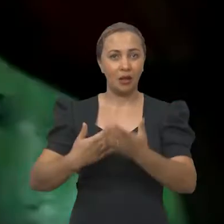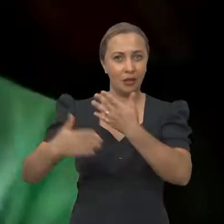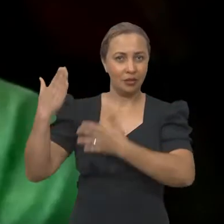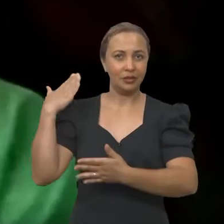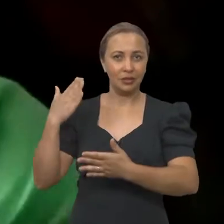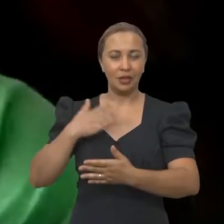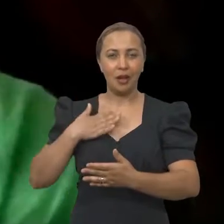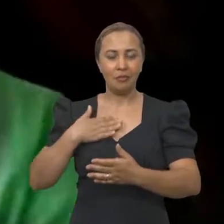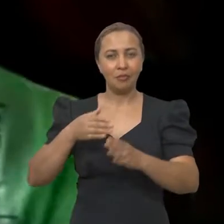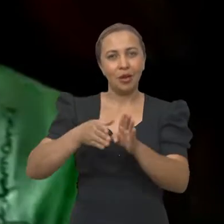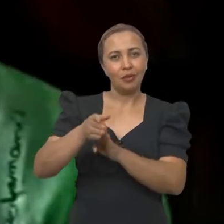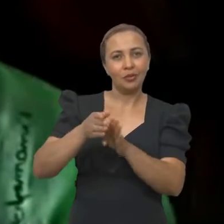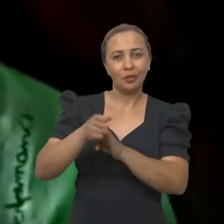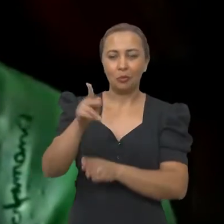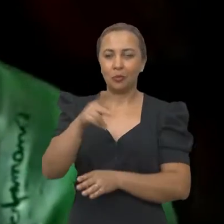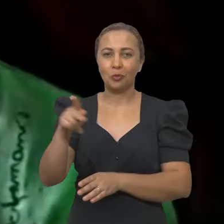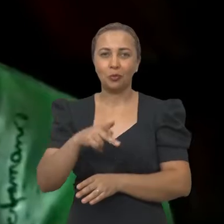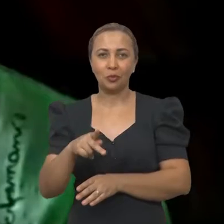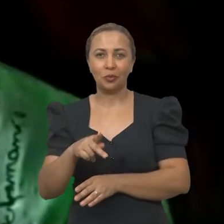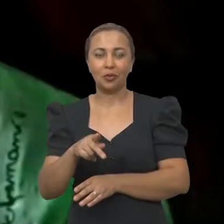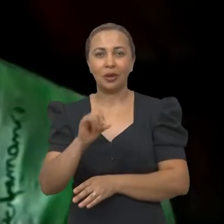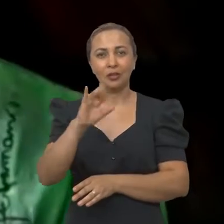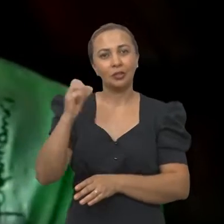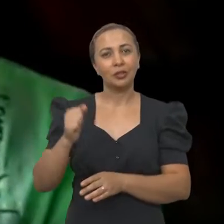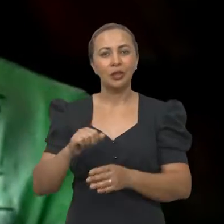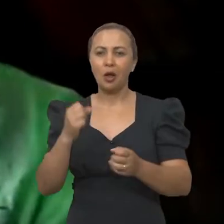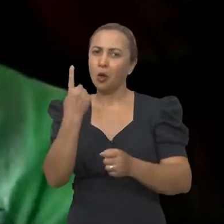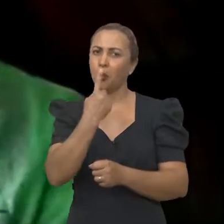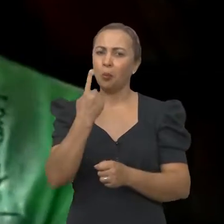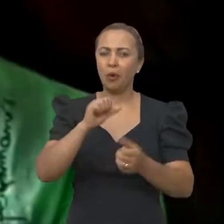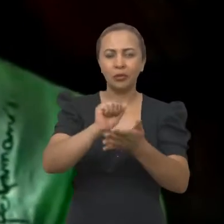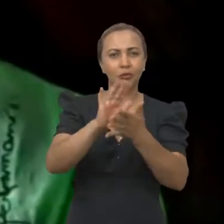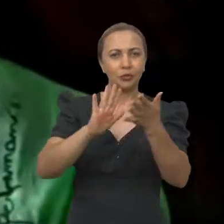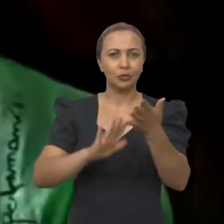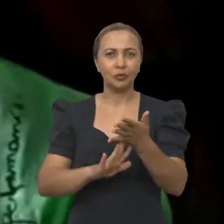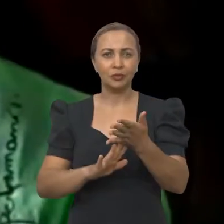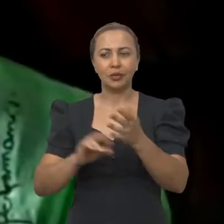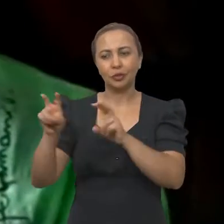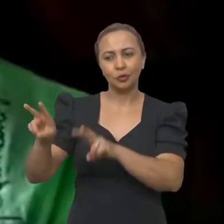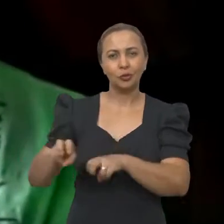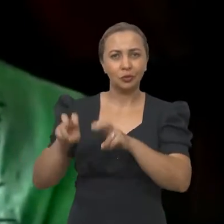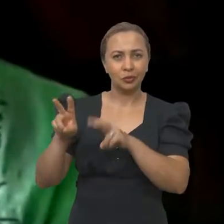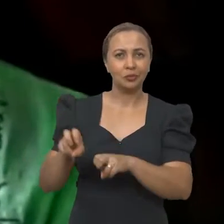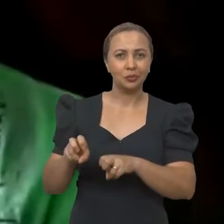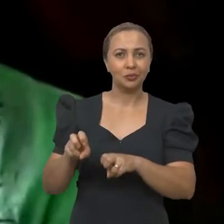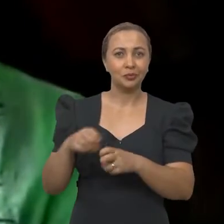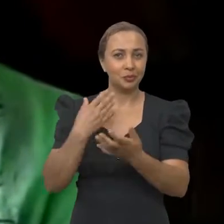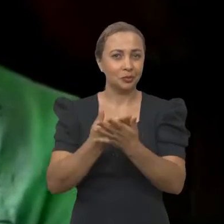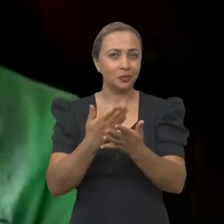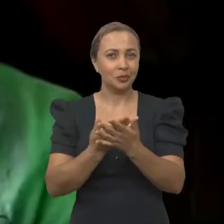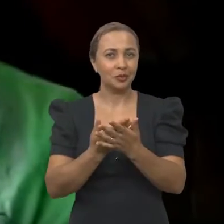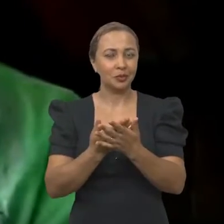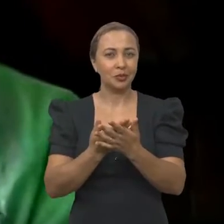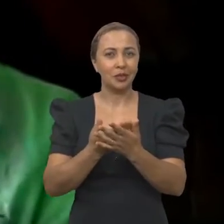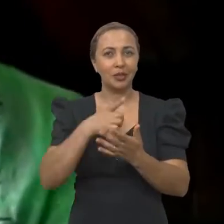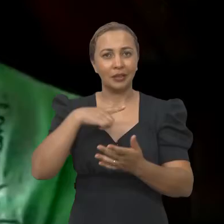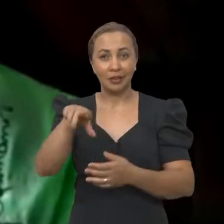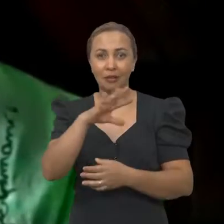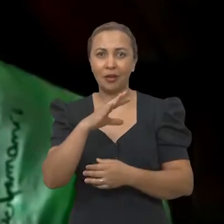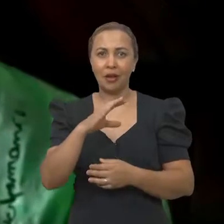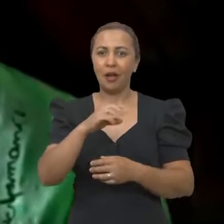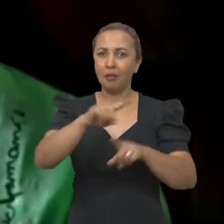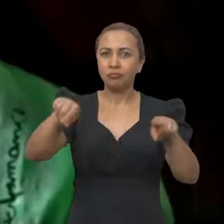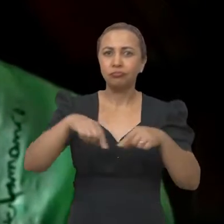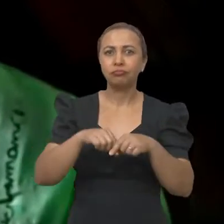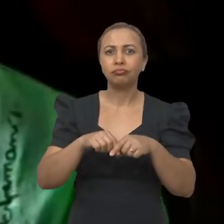Na época, minha orientadora era a professora Juliana Zina. E aí, uma das atividades de campo, que foi no